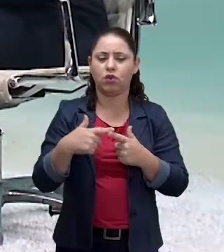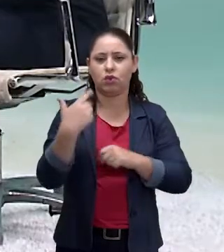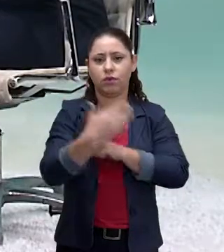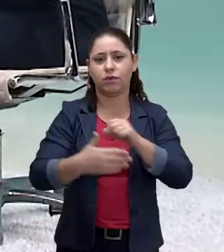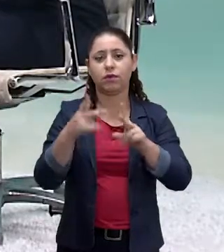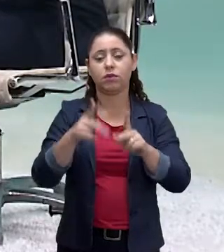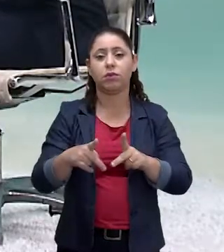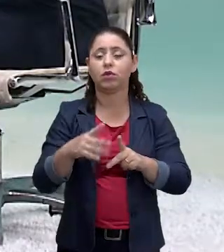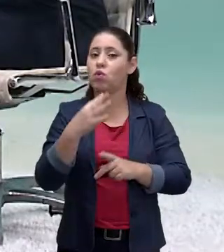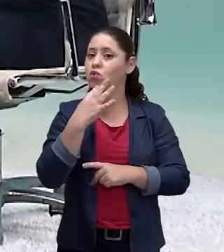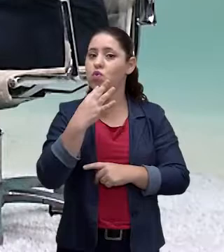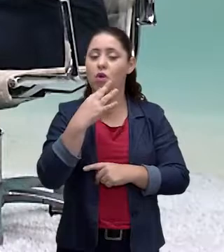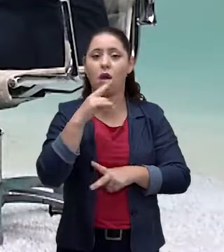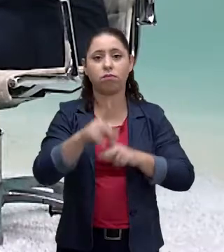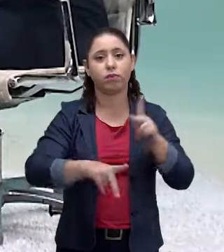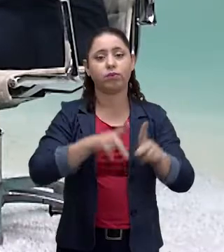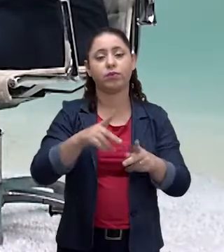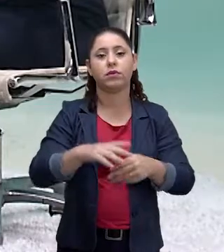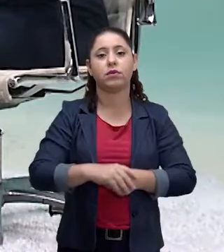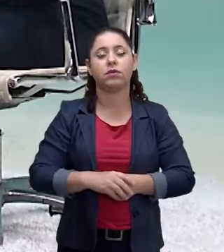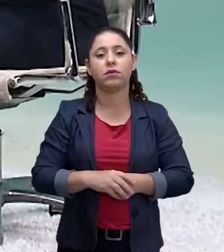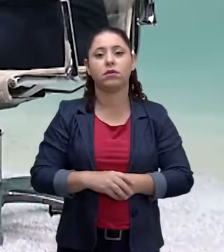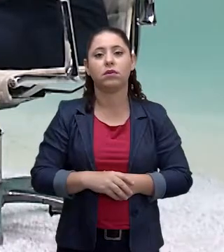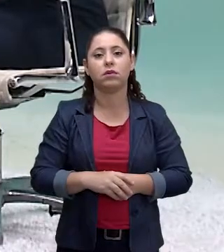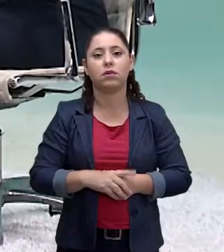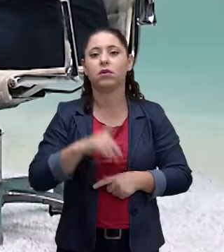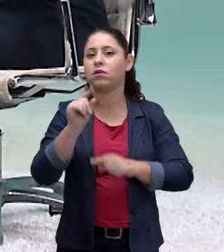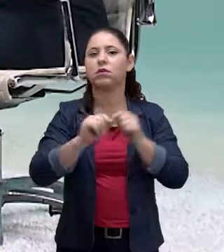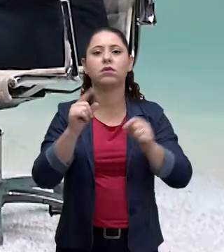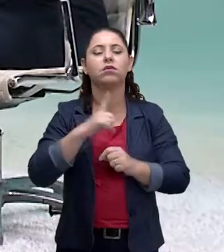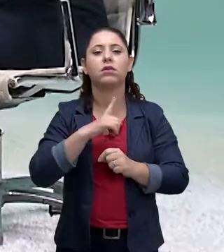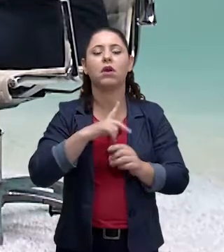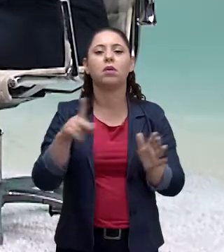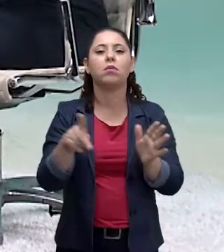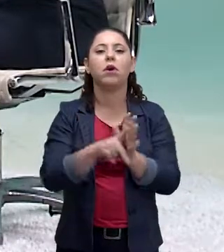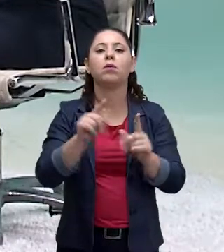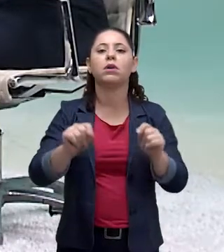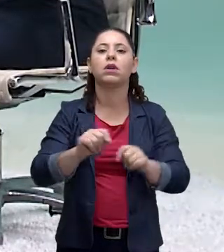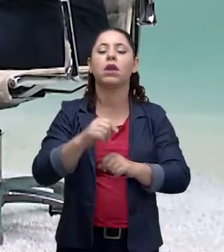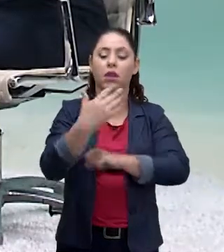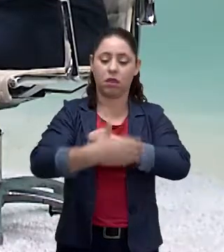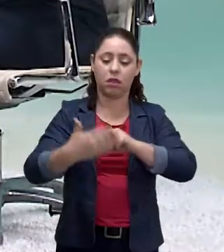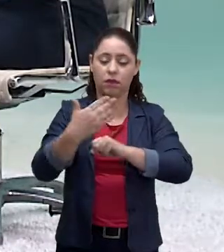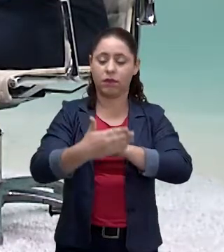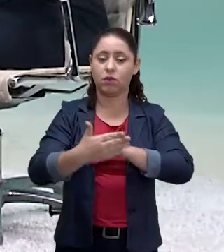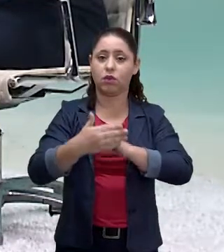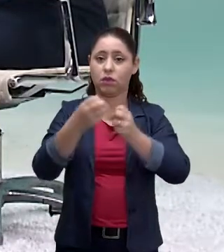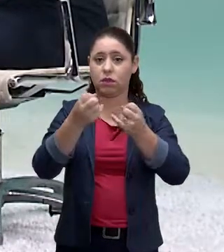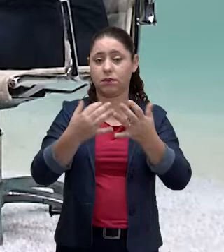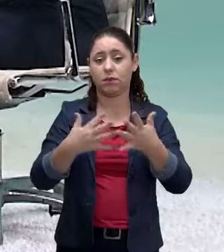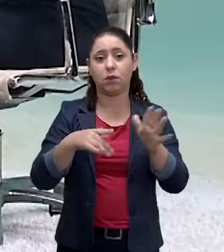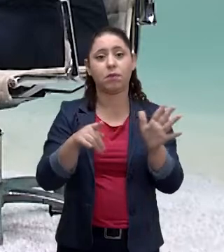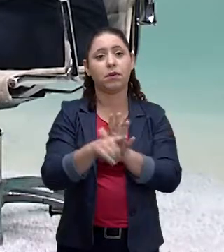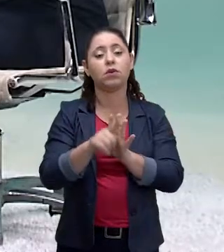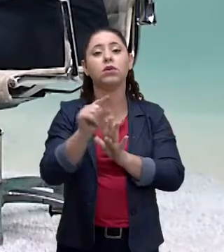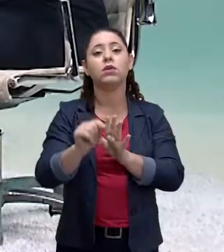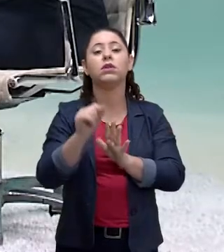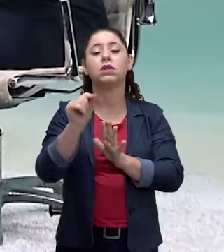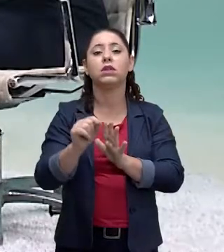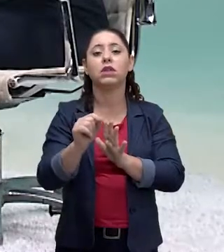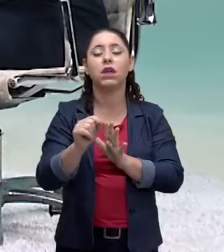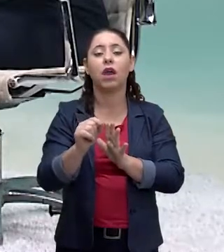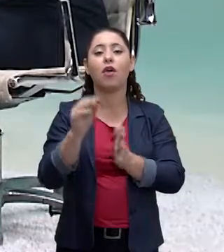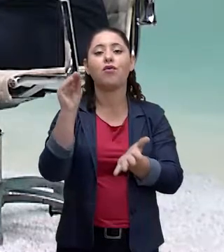nosso conhecimento, ao conhecimento da grande massa. E aí vem aquela questão que a defensora falou na pergunta anterior, que é